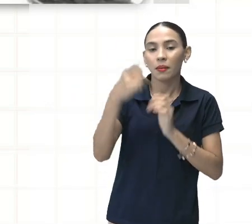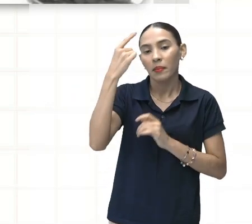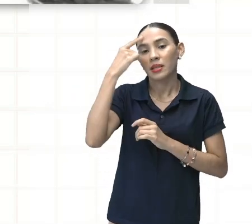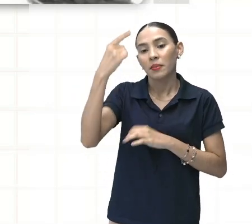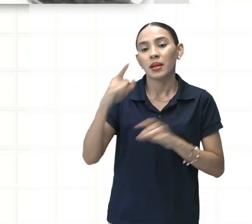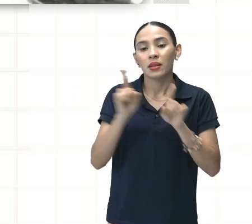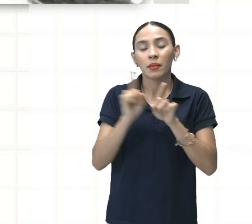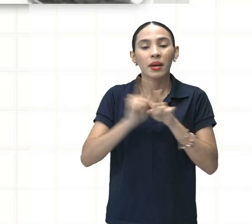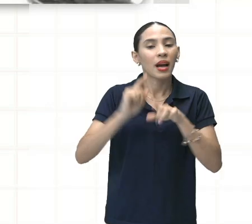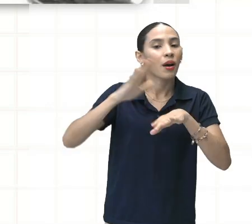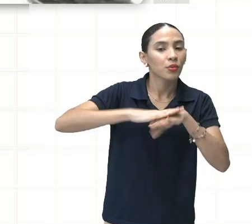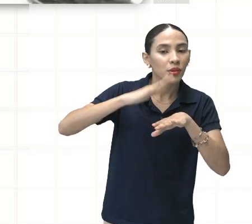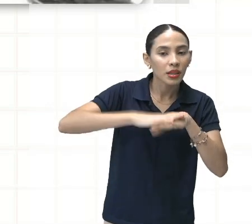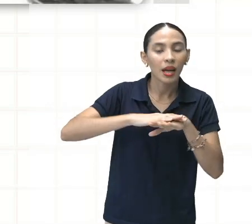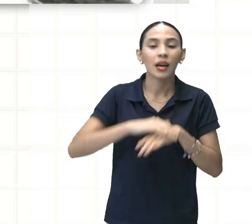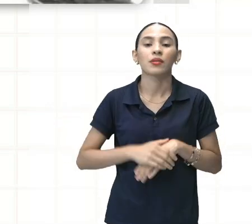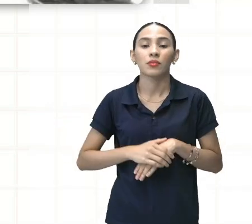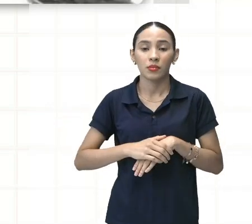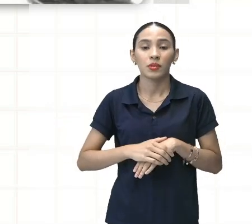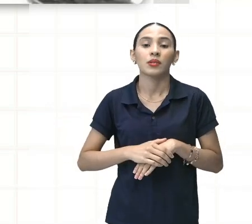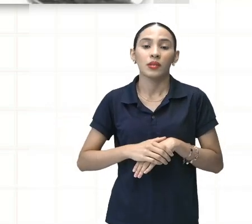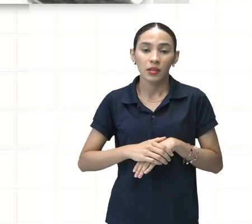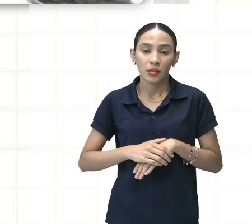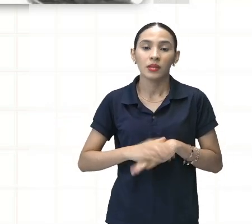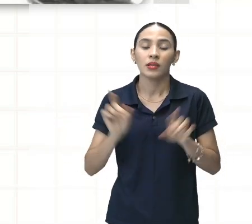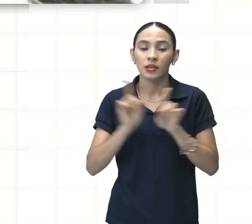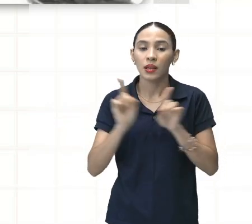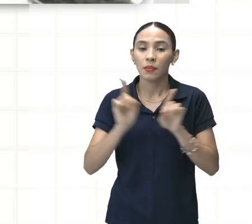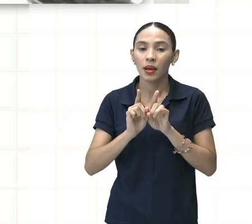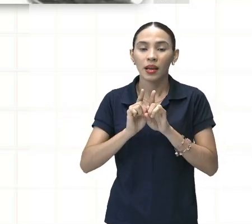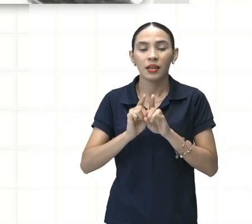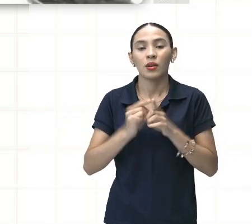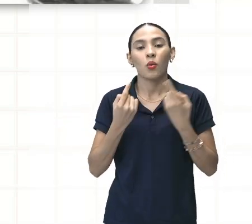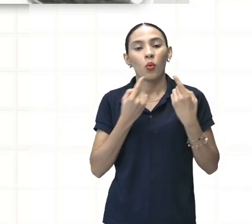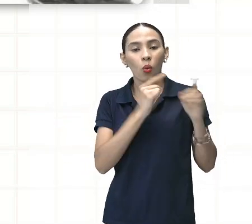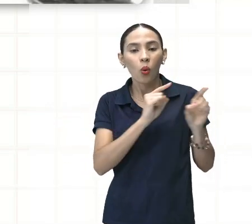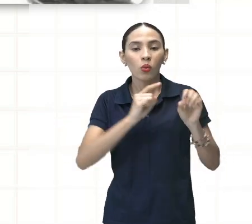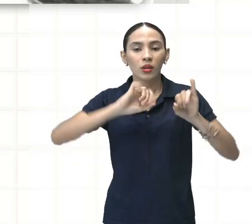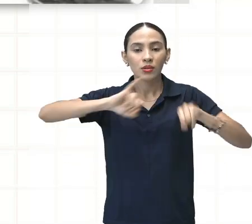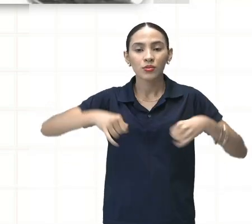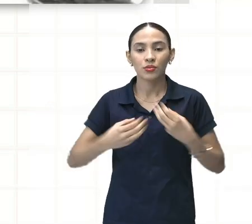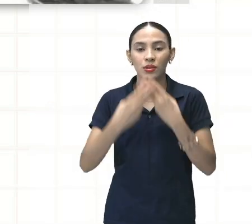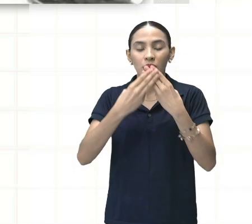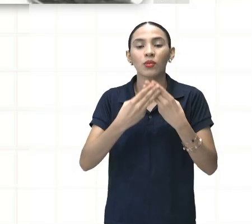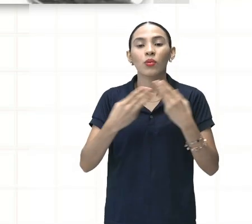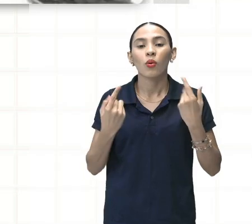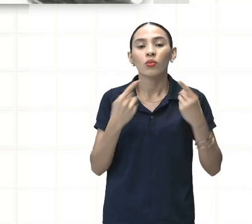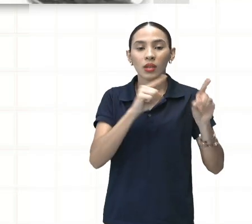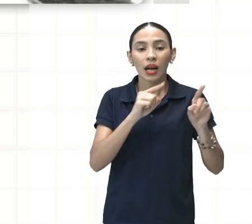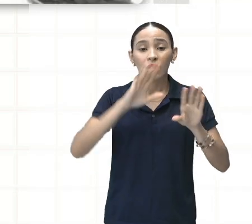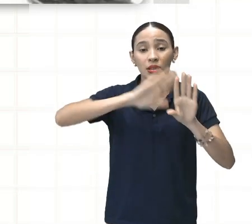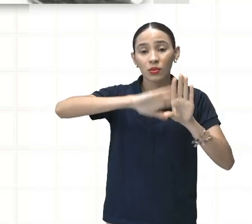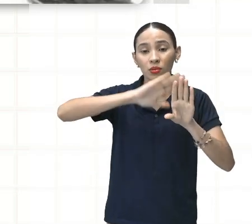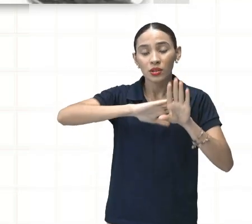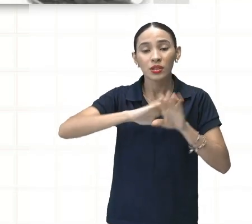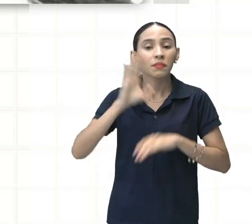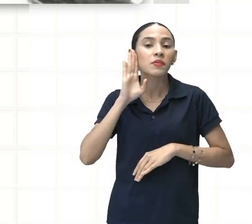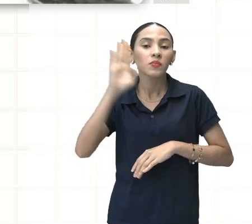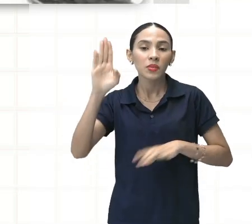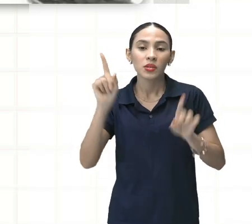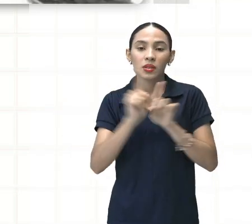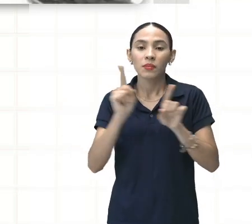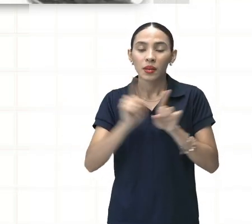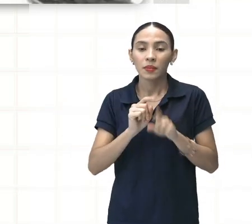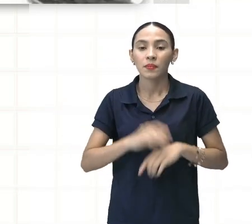pensamento autoritário, um antissemitismo e ante tudo aquilo que era contrário à sua ideologia, principalmente